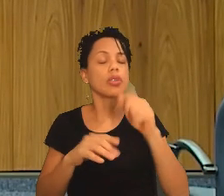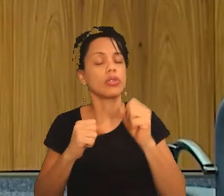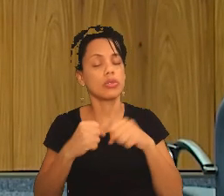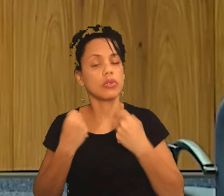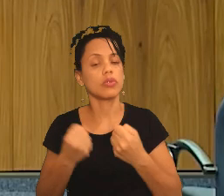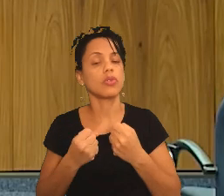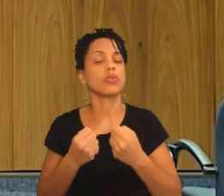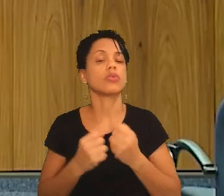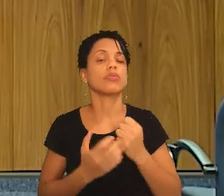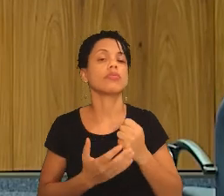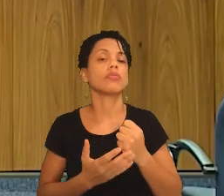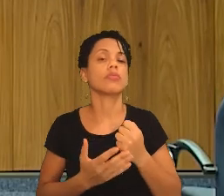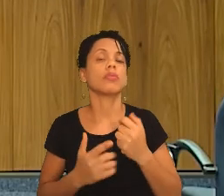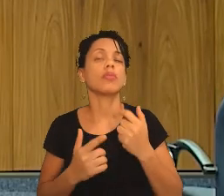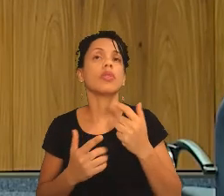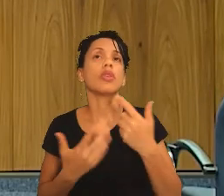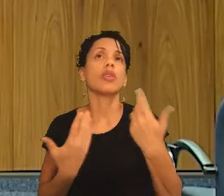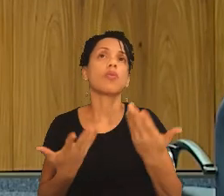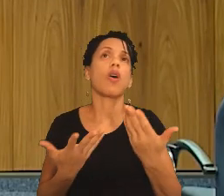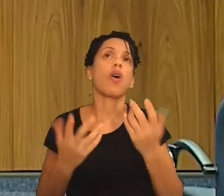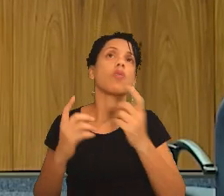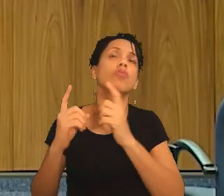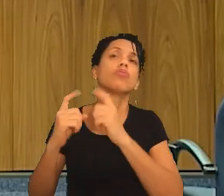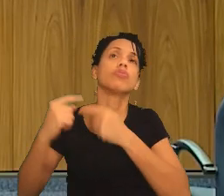dessas violações, né?